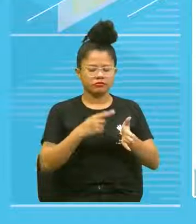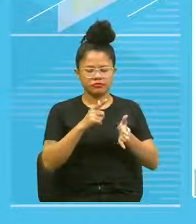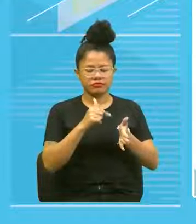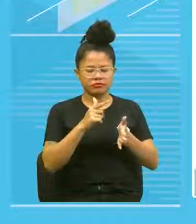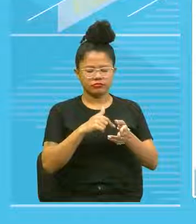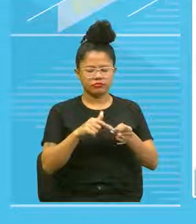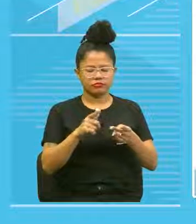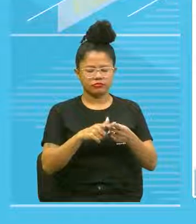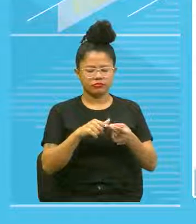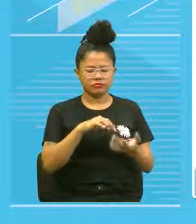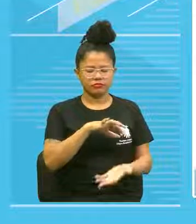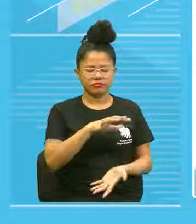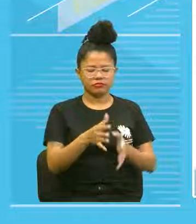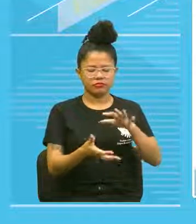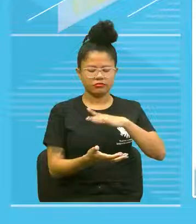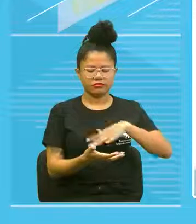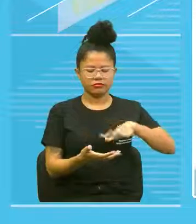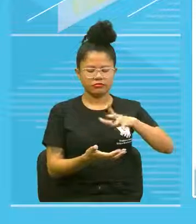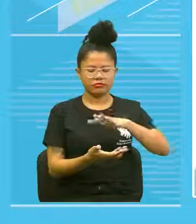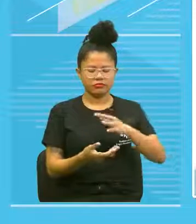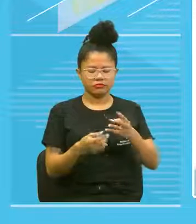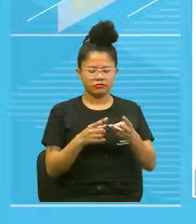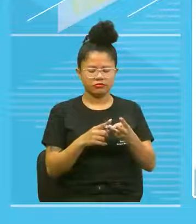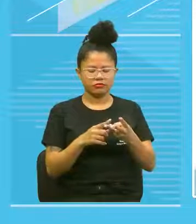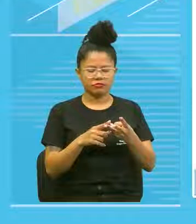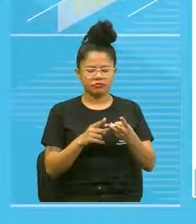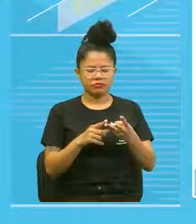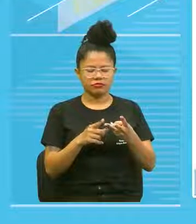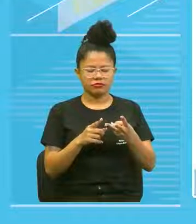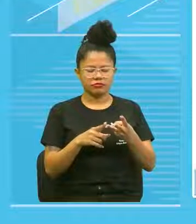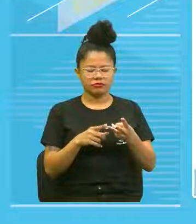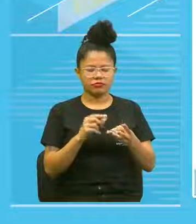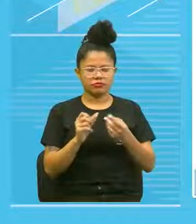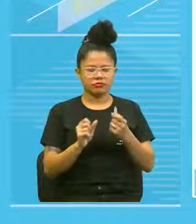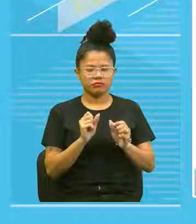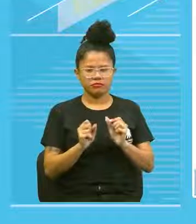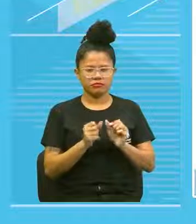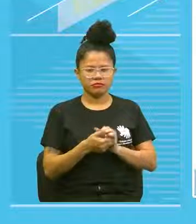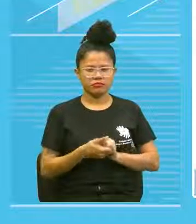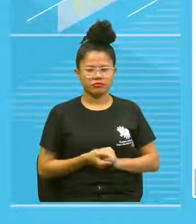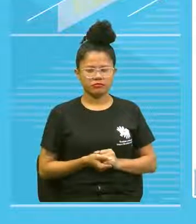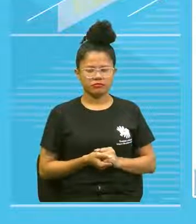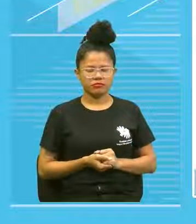a biomassa e bom e era para ela